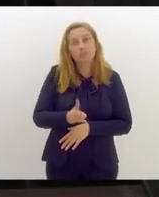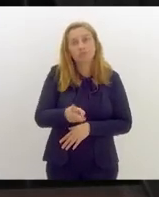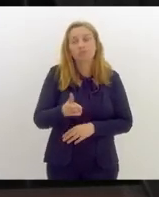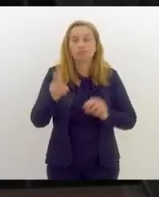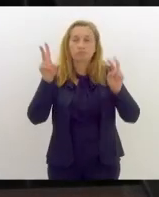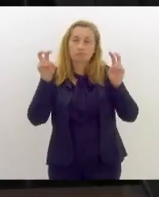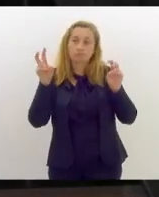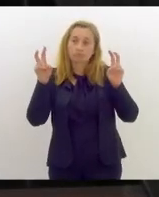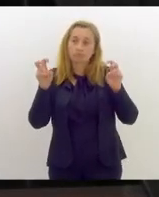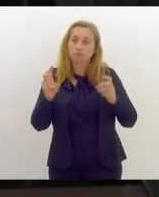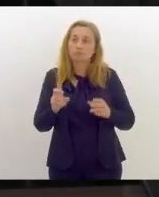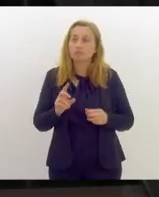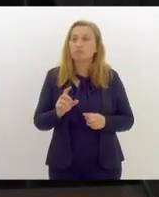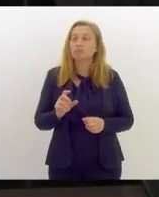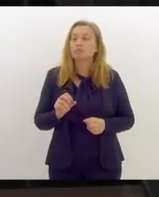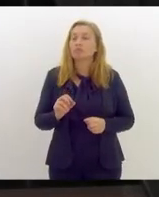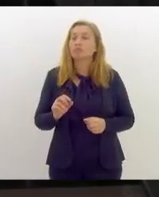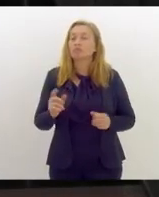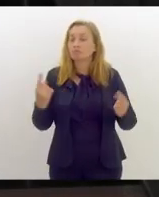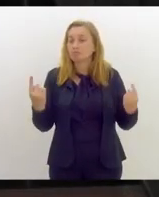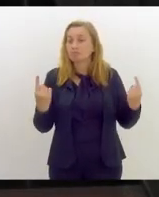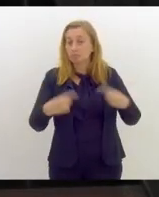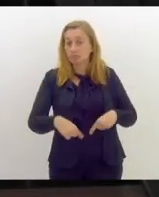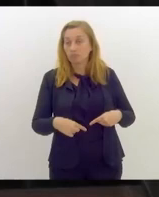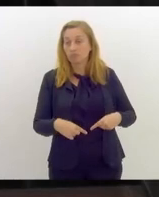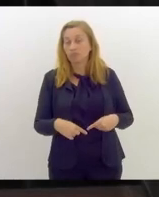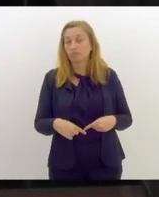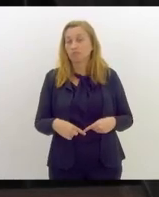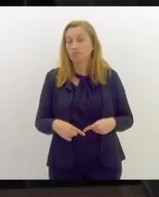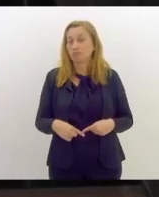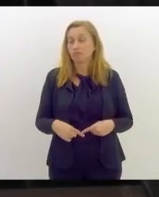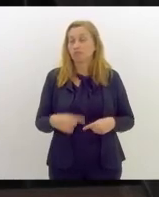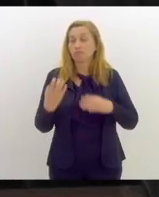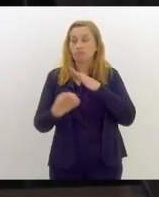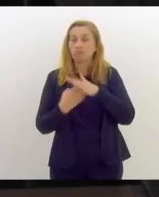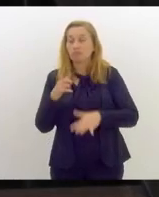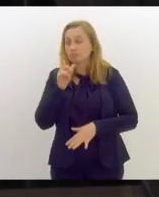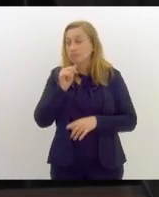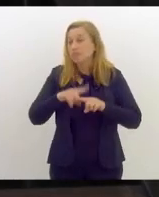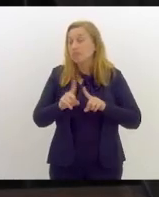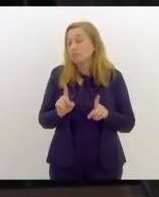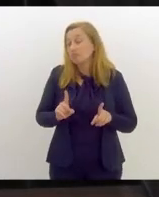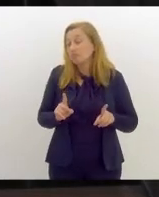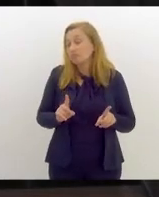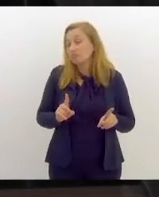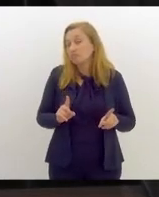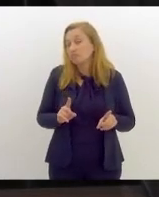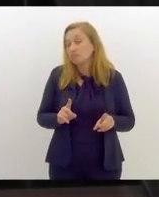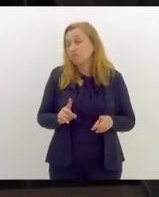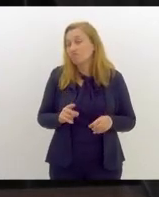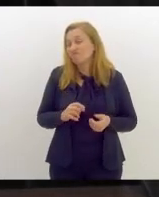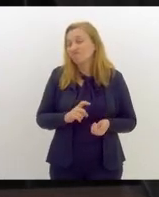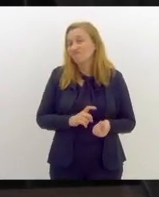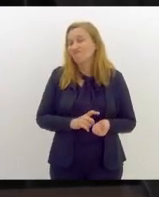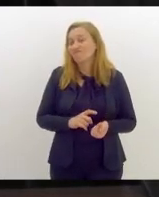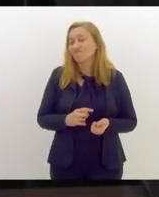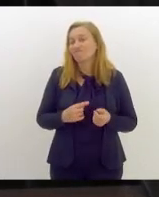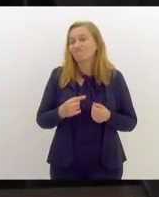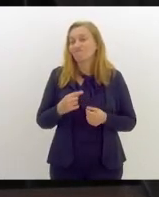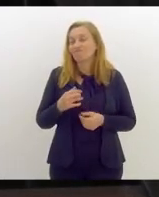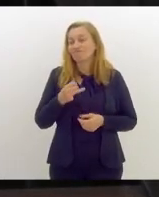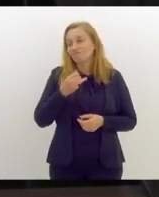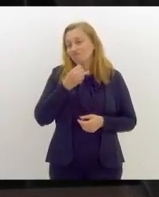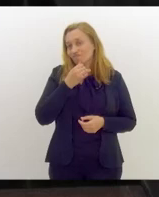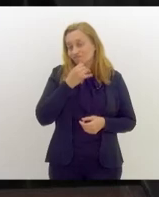é do que vai competir aí a Cedae mas a coisa que mais me incomodou nesse projeto